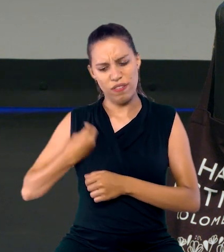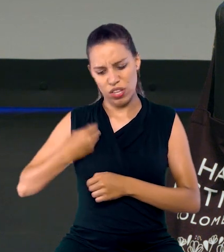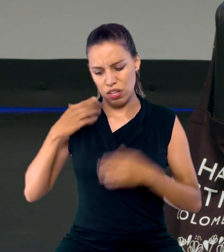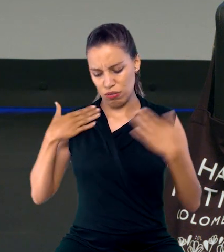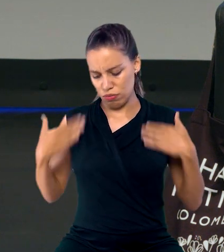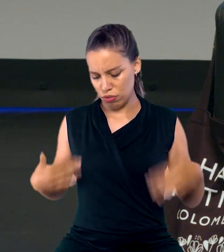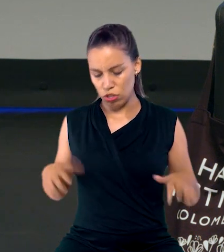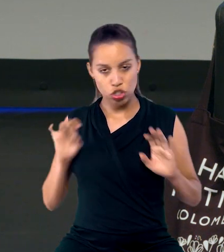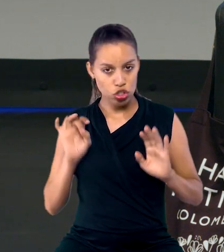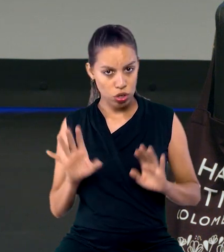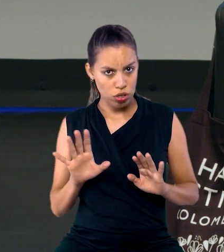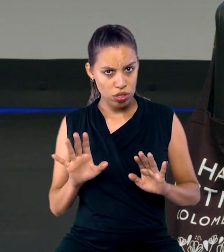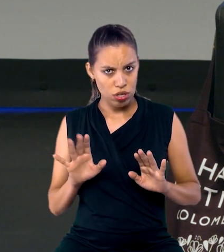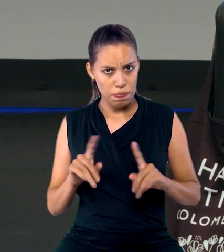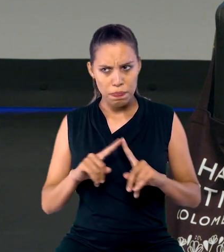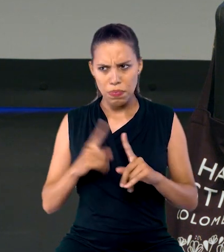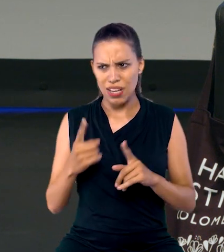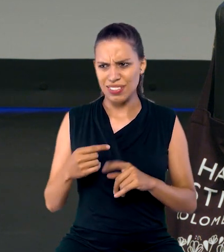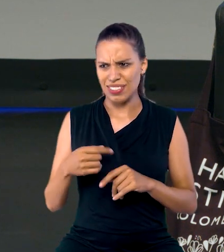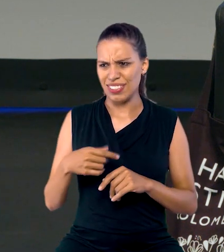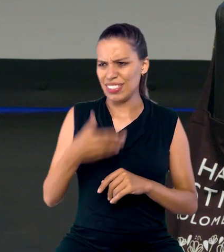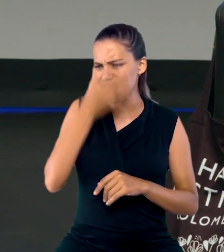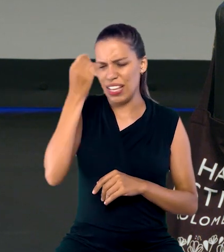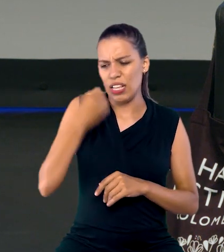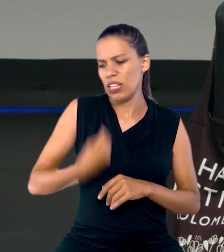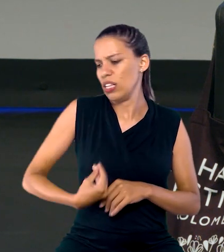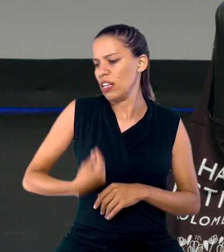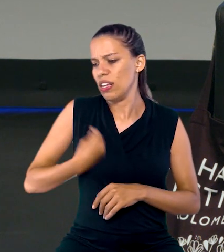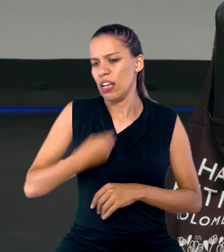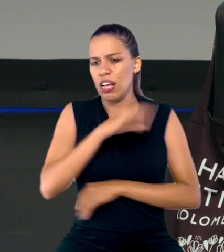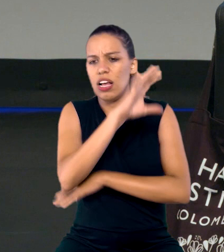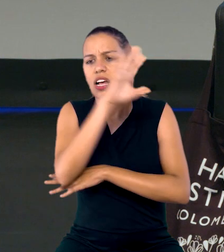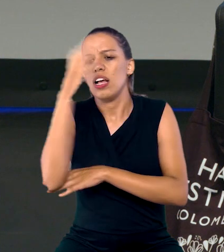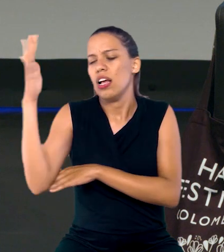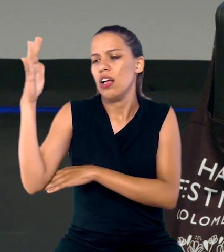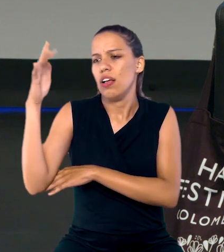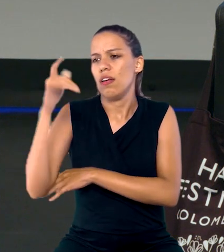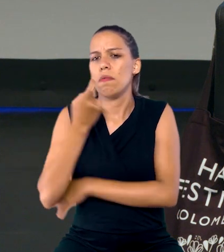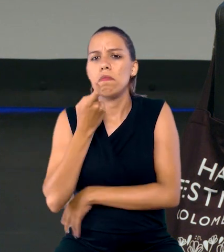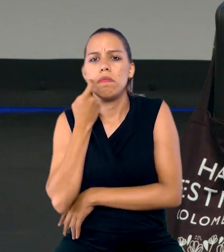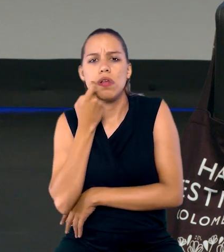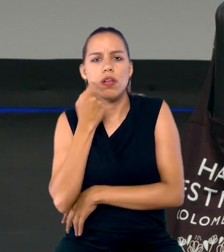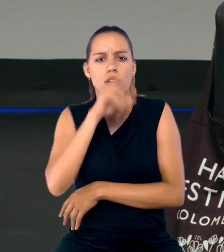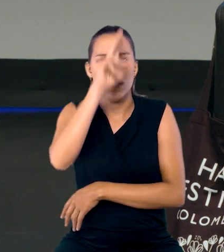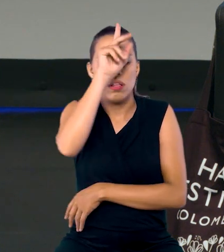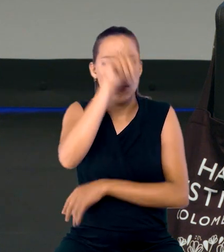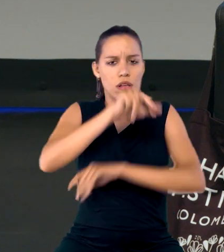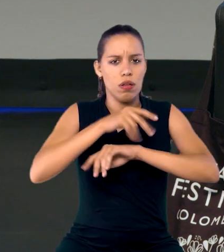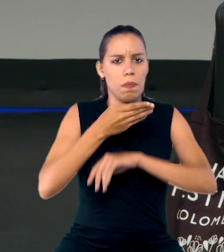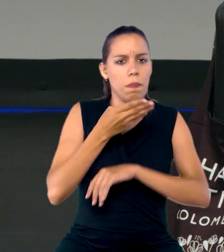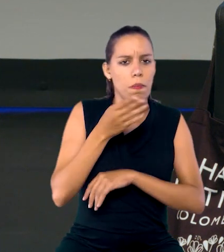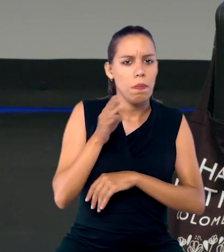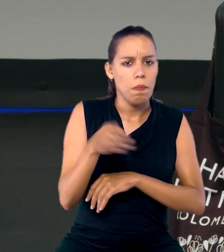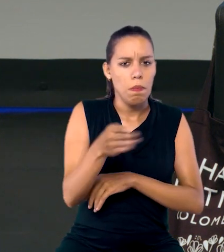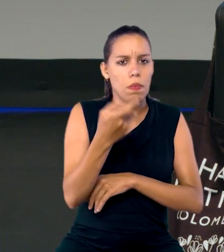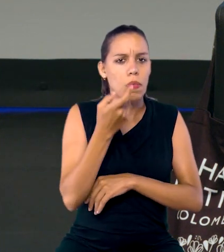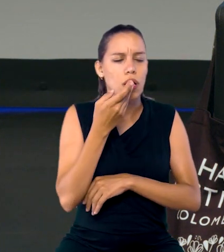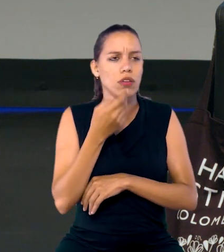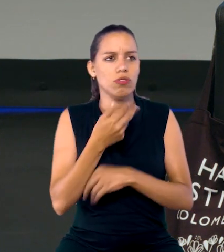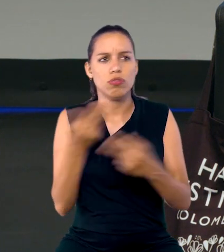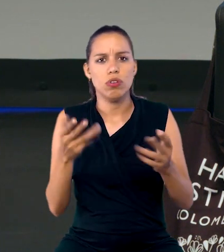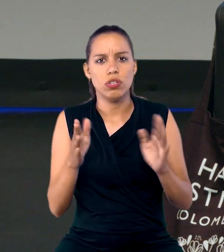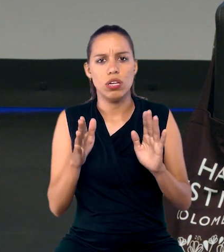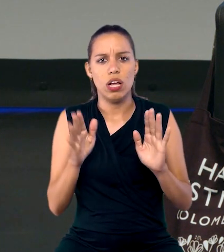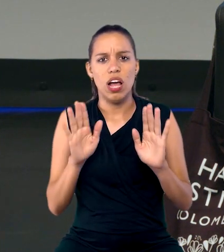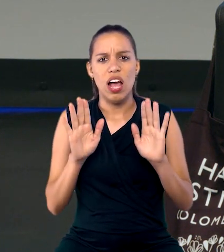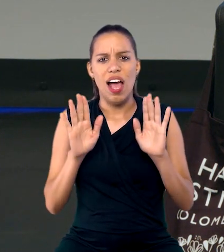árvores, os demais bichos como parte de quem elas são, porque elas acreditam nessa fake news do eu, né? Então, eu penso